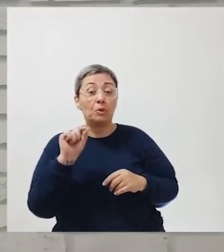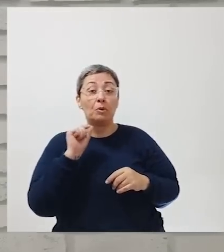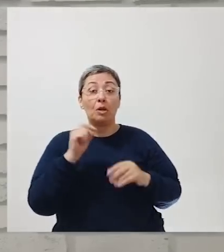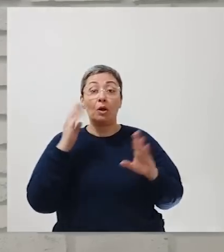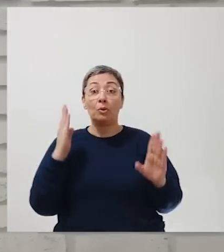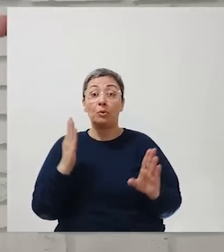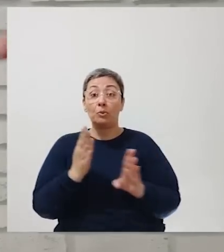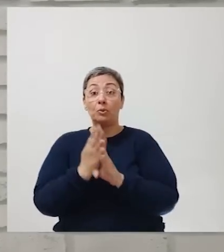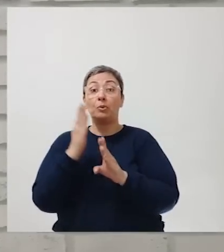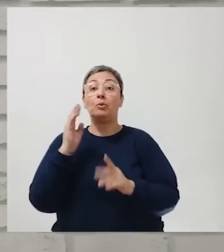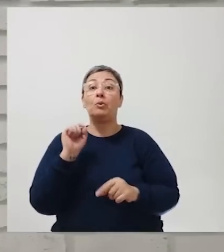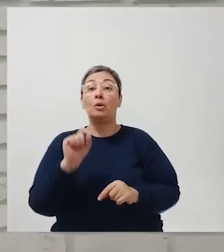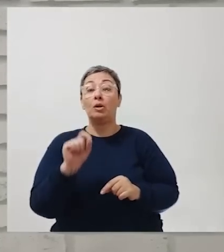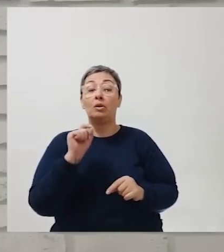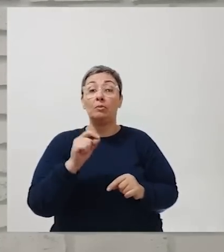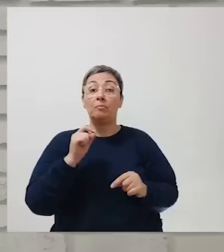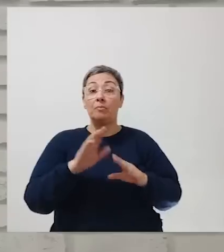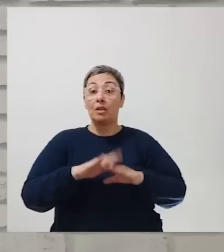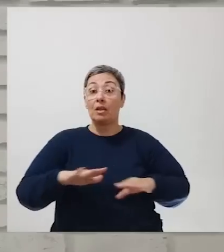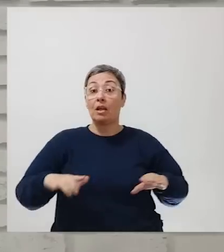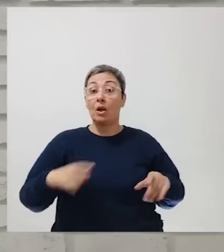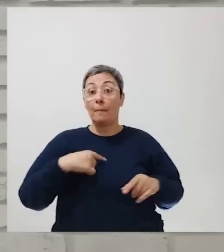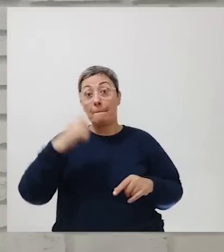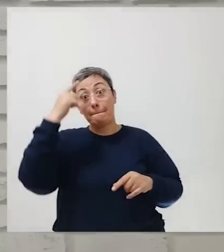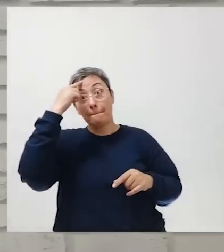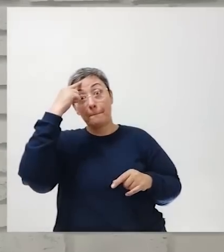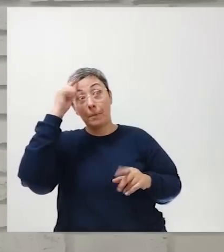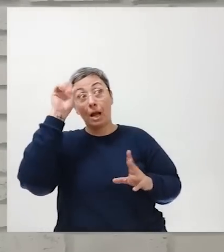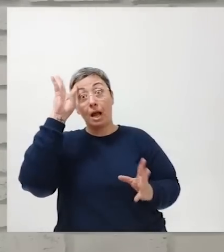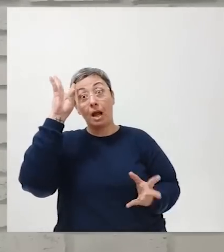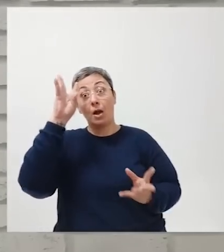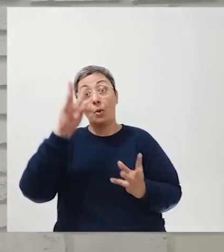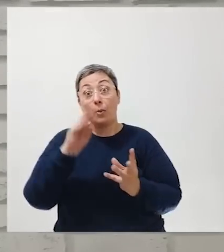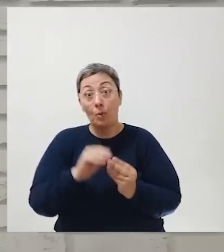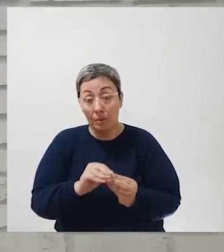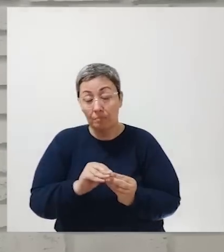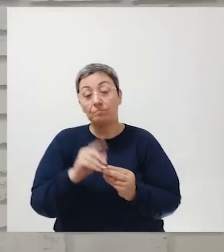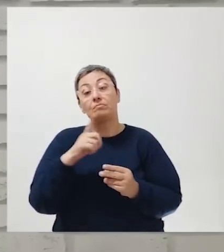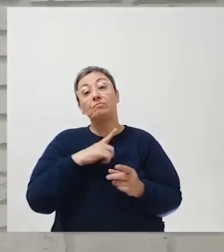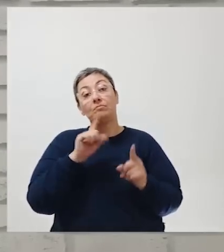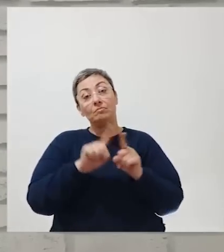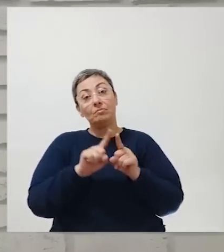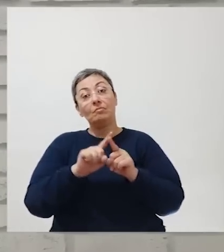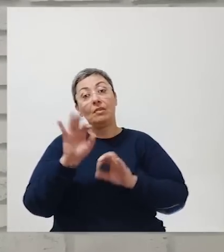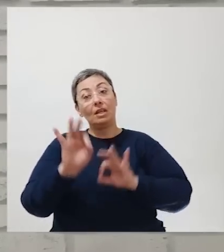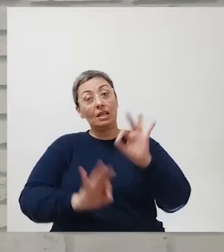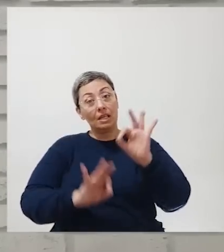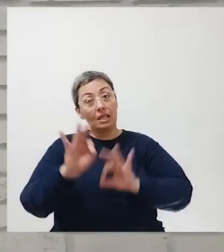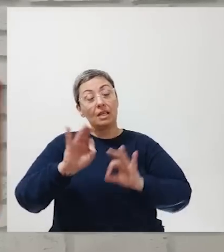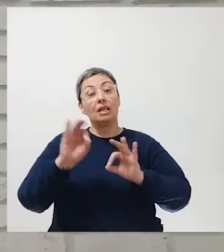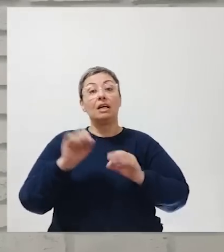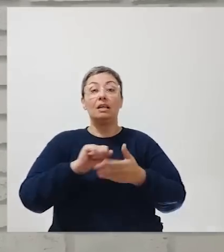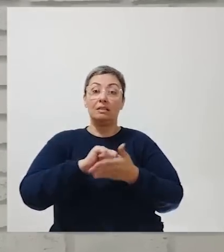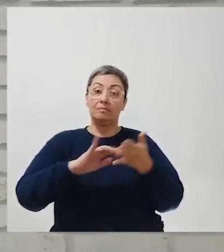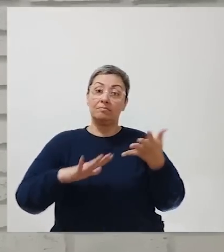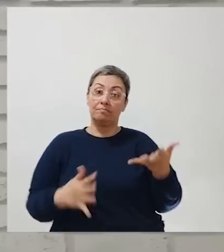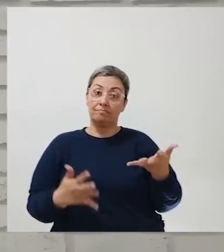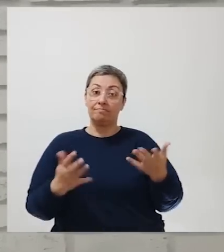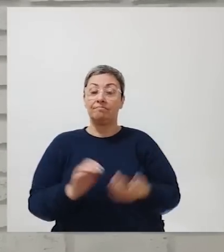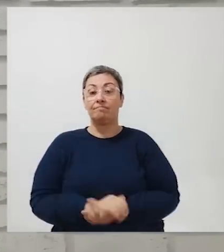Nós descobrimos o que a criança está pensando. Em cima do que ela está pensando, é que a gente planeja